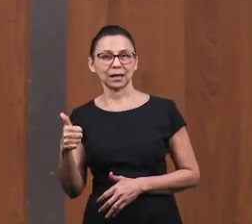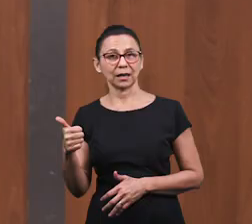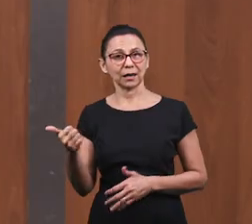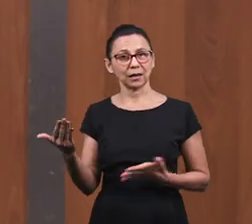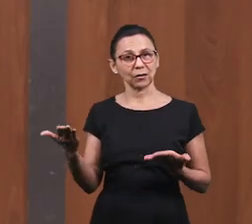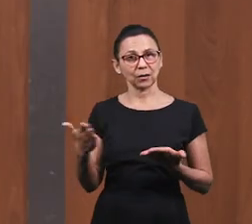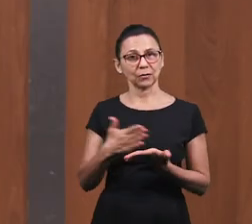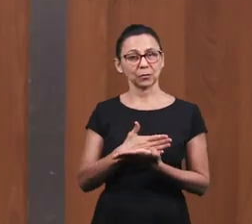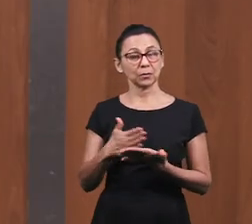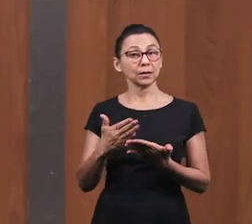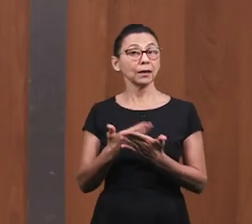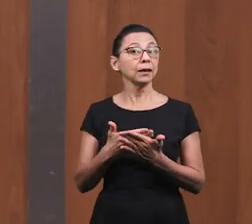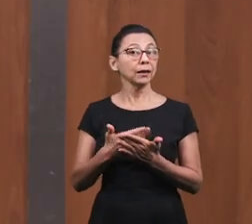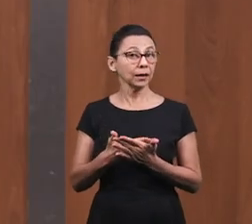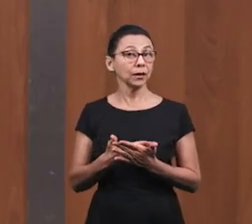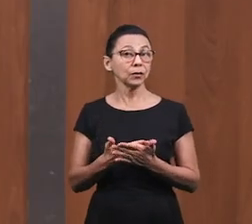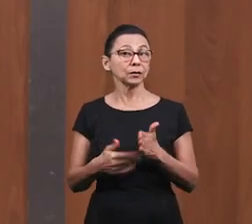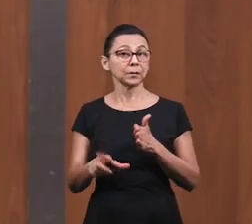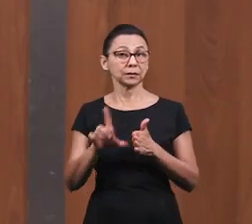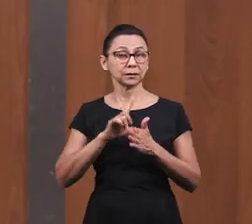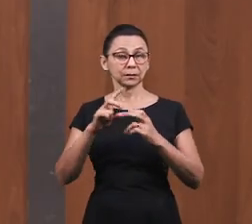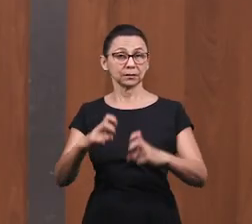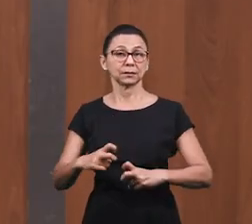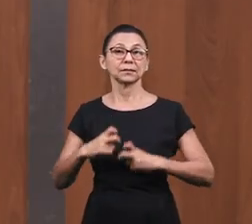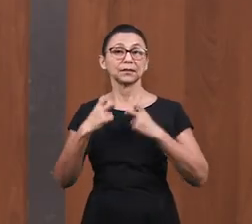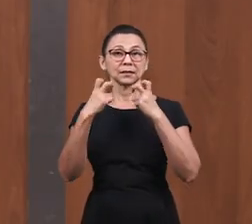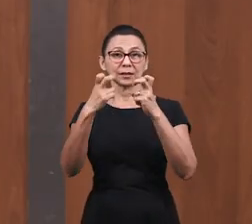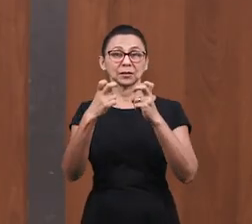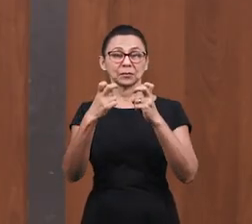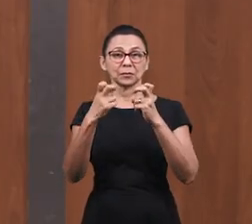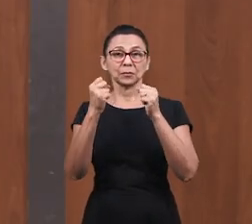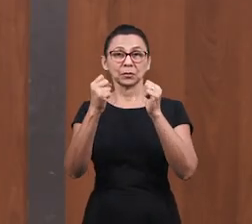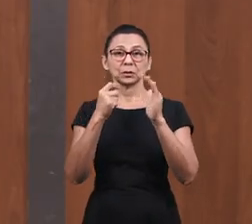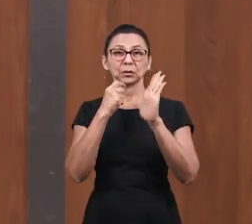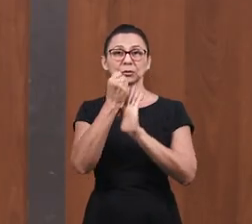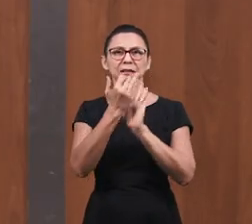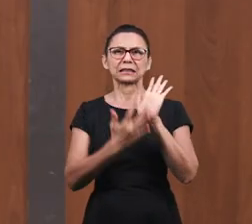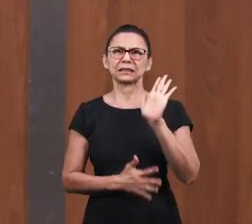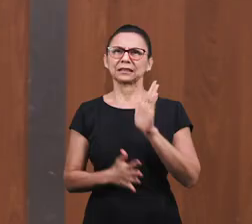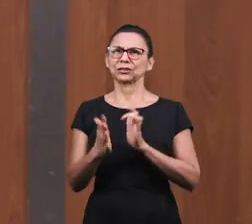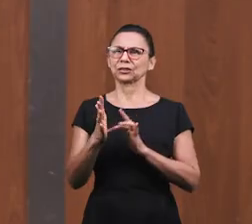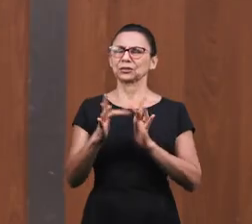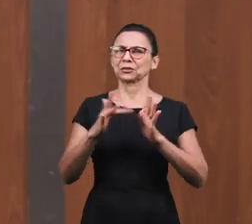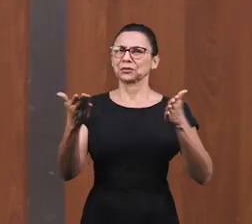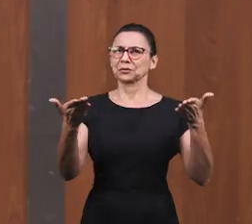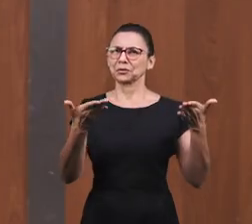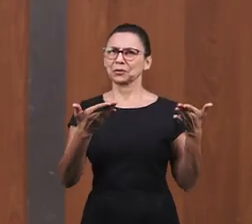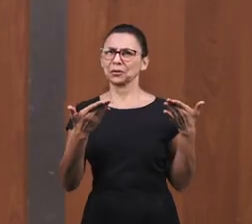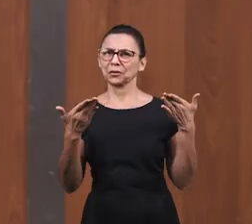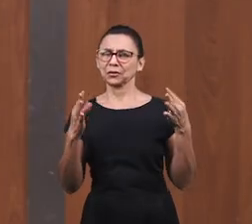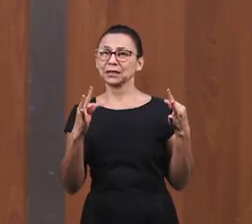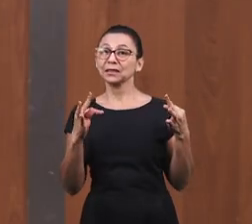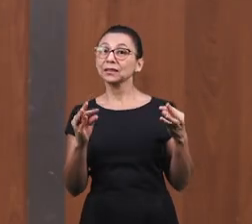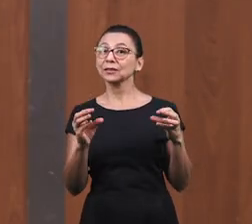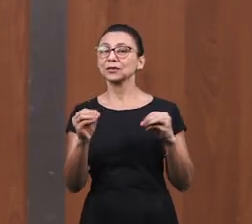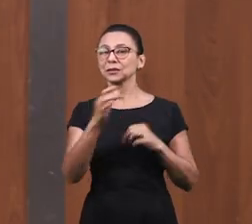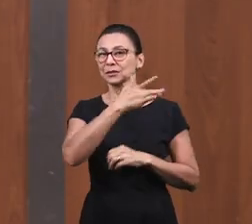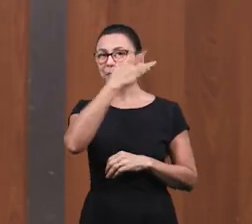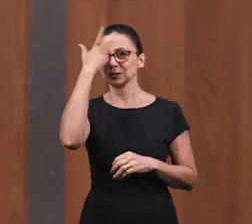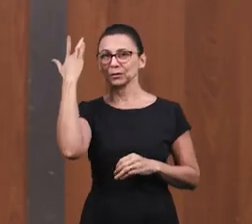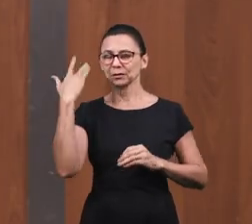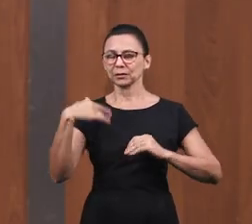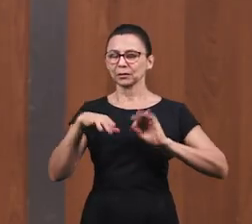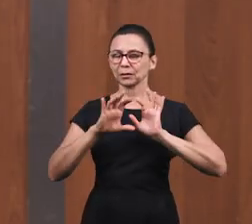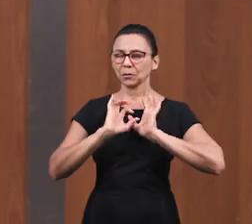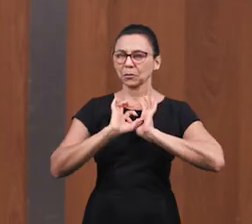de adoração ao Senhor, fazendo um clamor pelo sangue de Jesus. E eu convido a todos que estão assistindo a